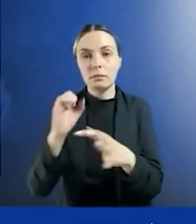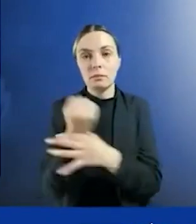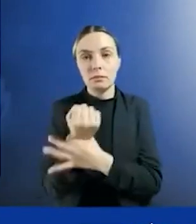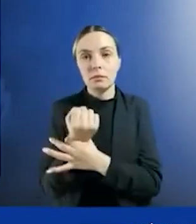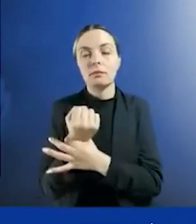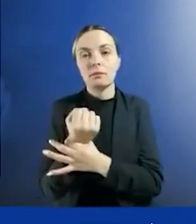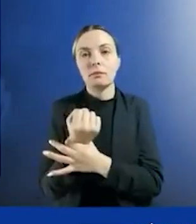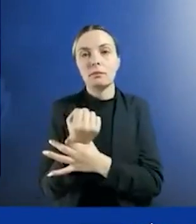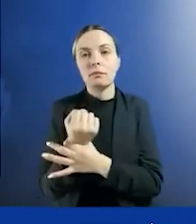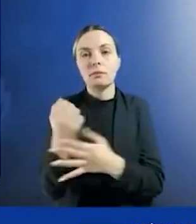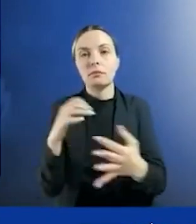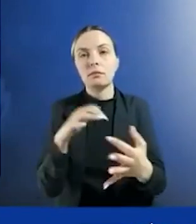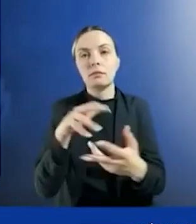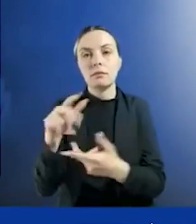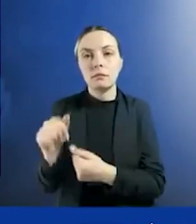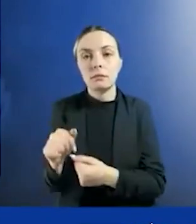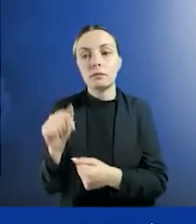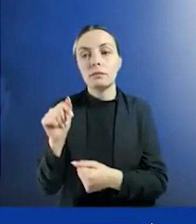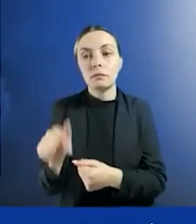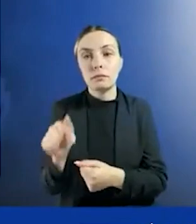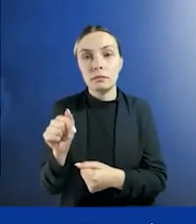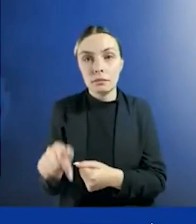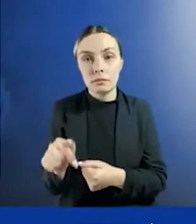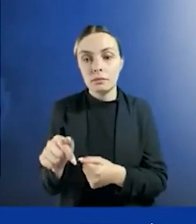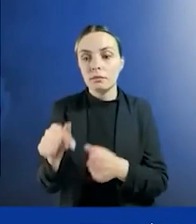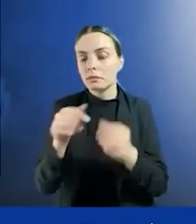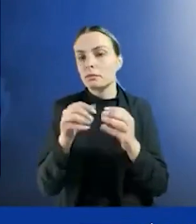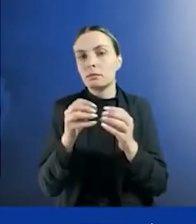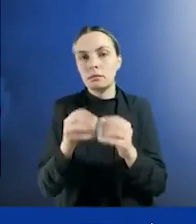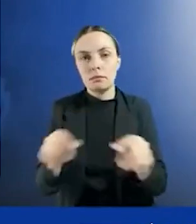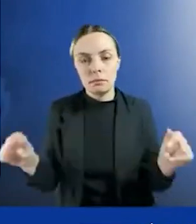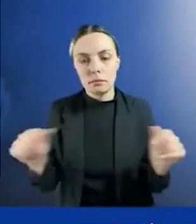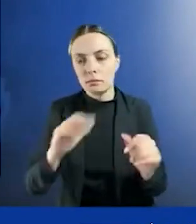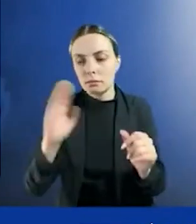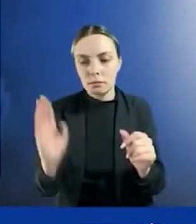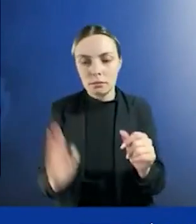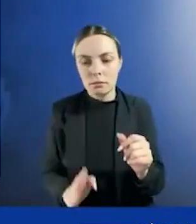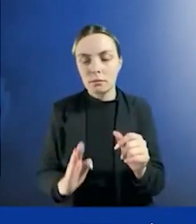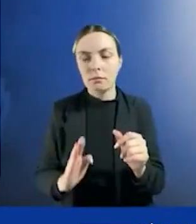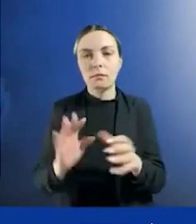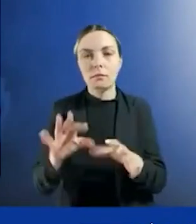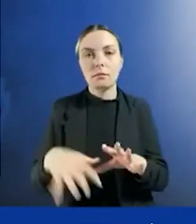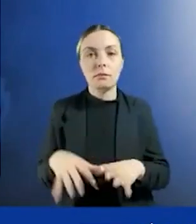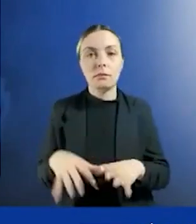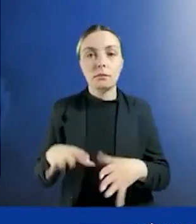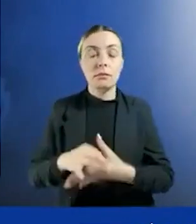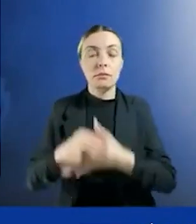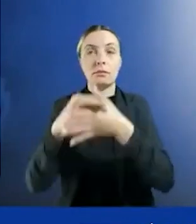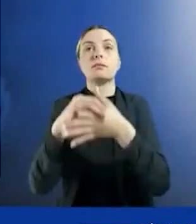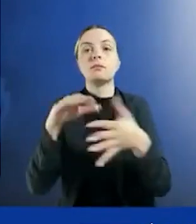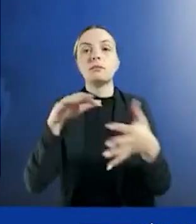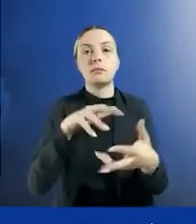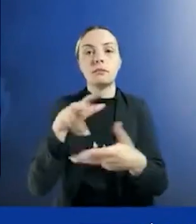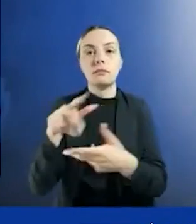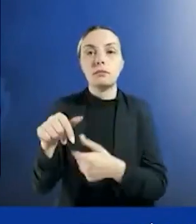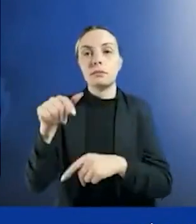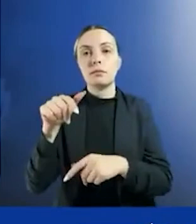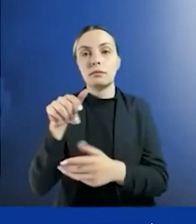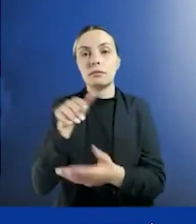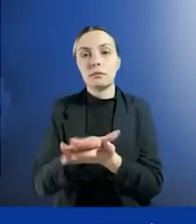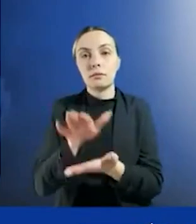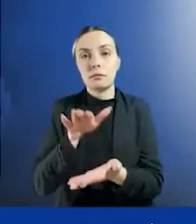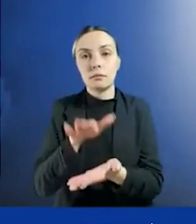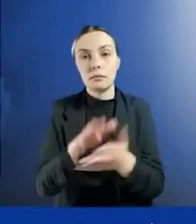o manejo sustentável dos solos e o Brasil, enquanto liderança mundial de produção agropecuária